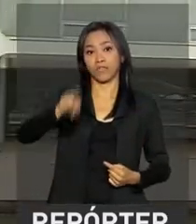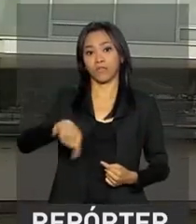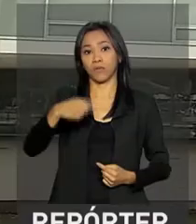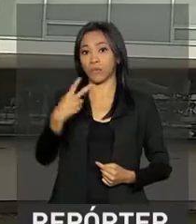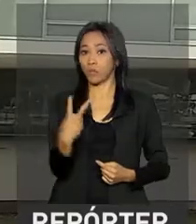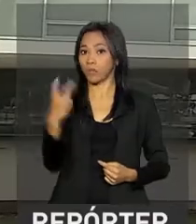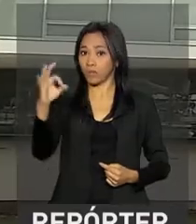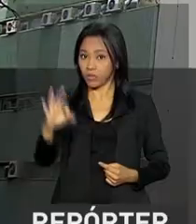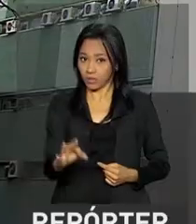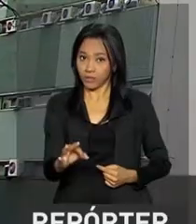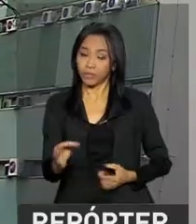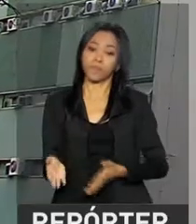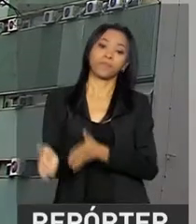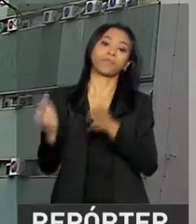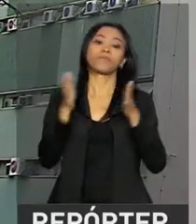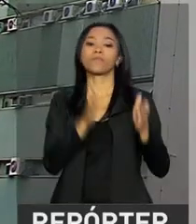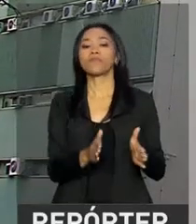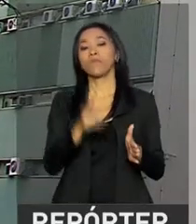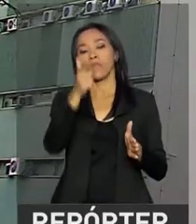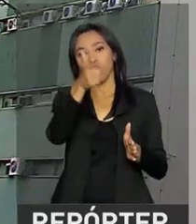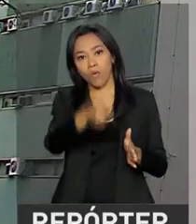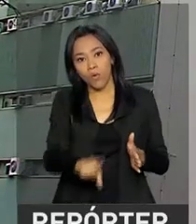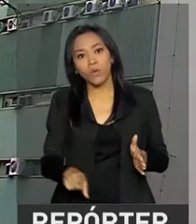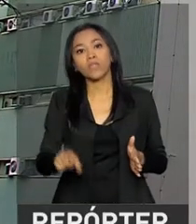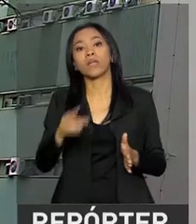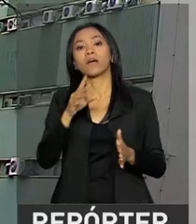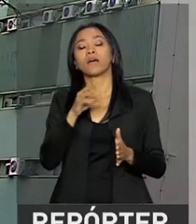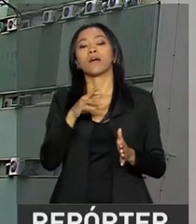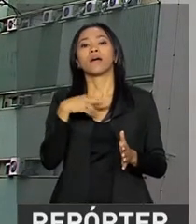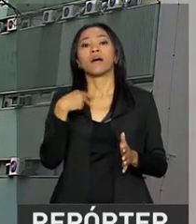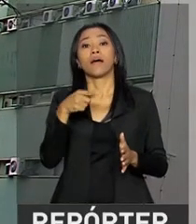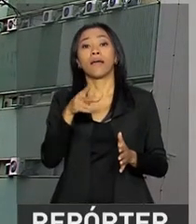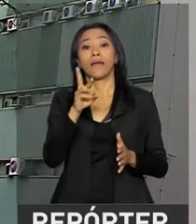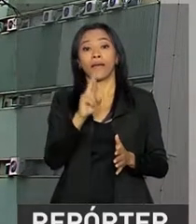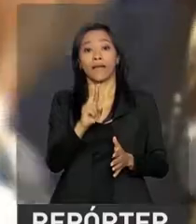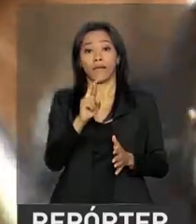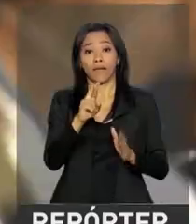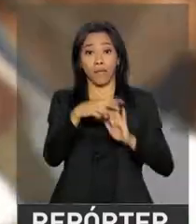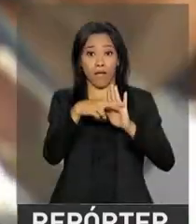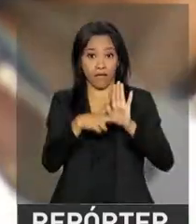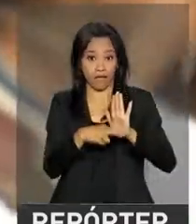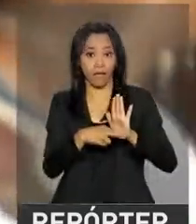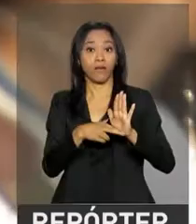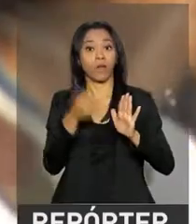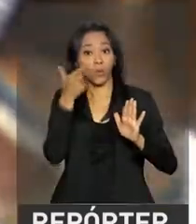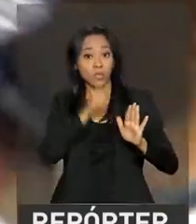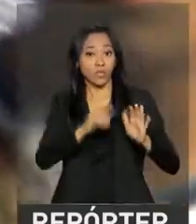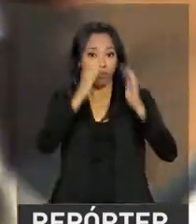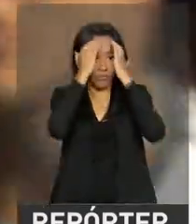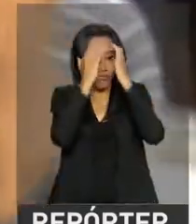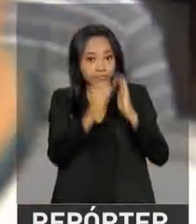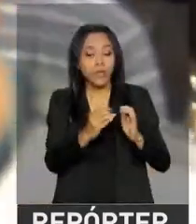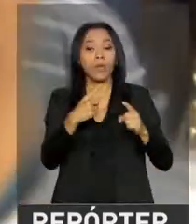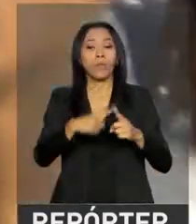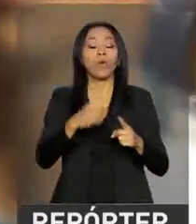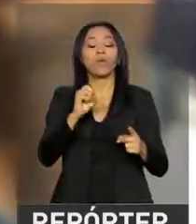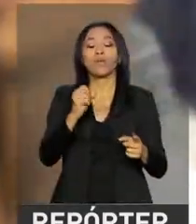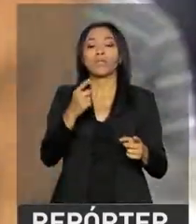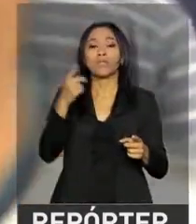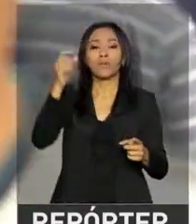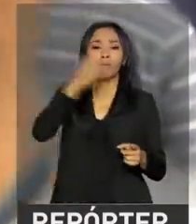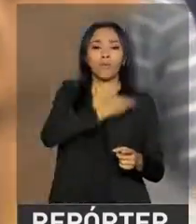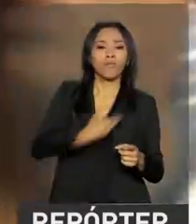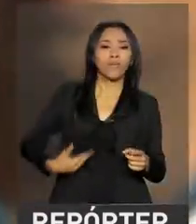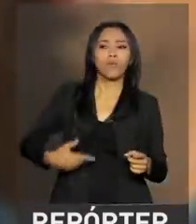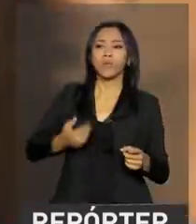a regra de ouro também foi cumprida ou seja o governo não contraiu dívidas para pagar despesas